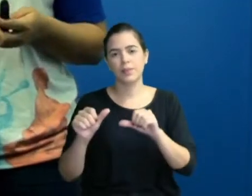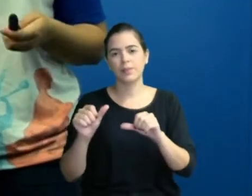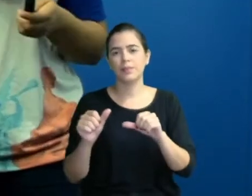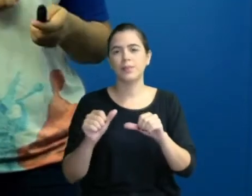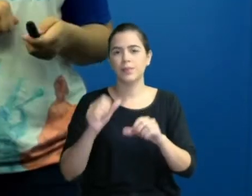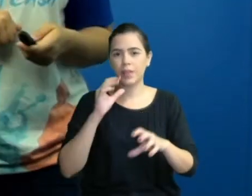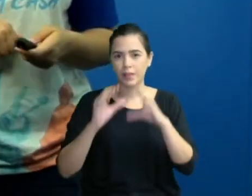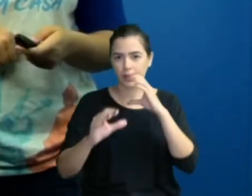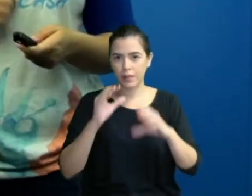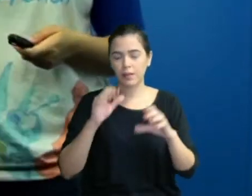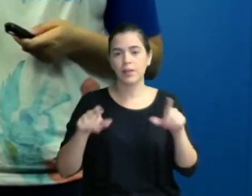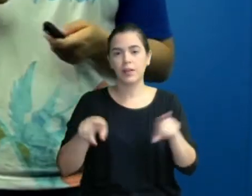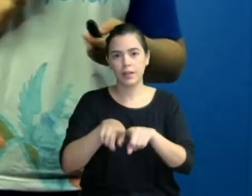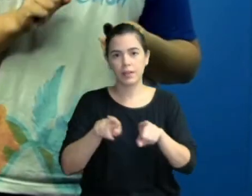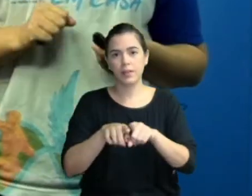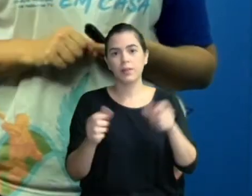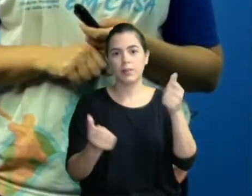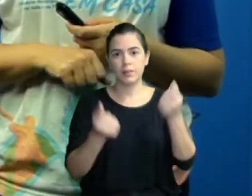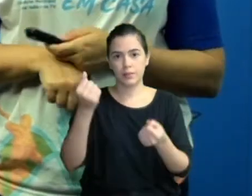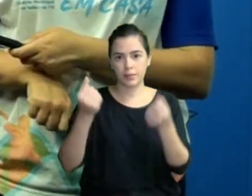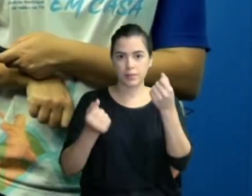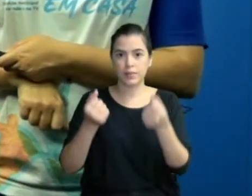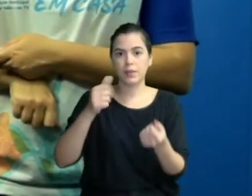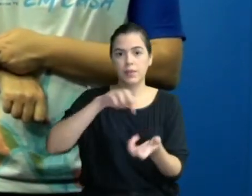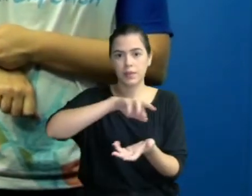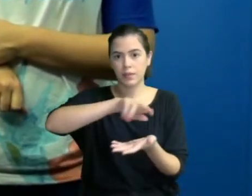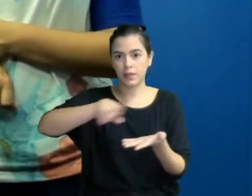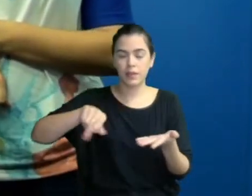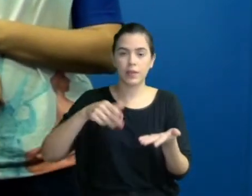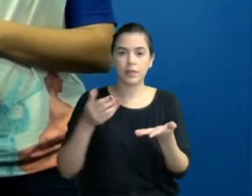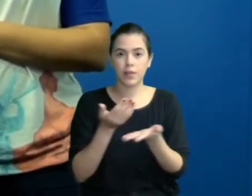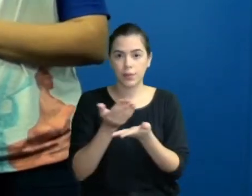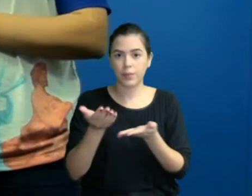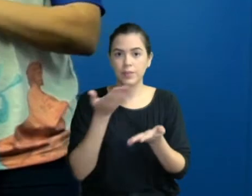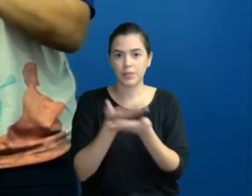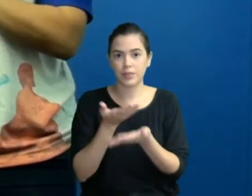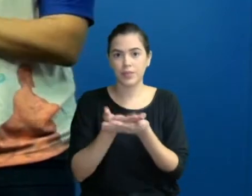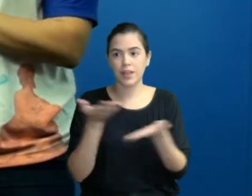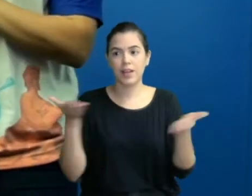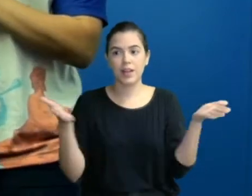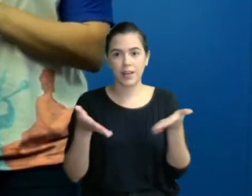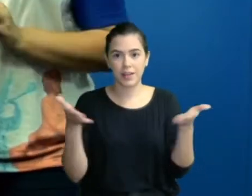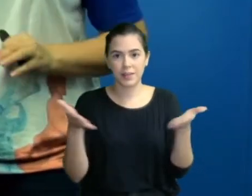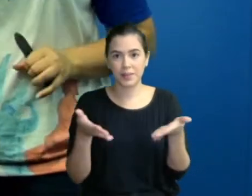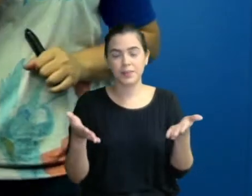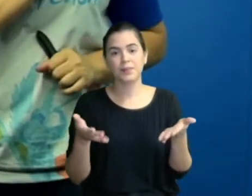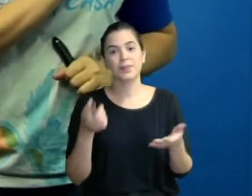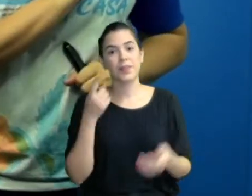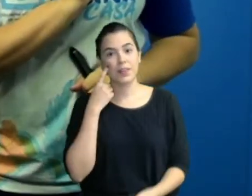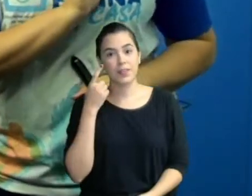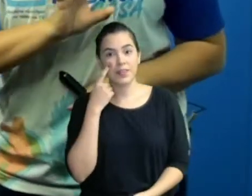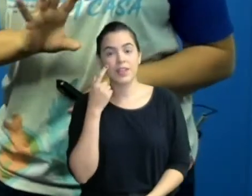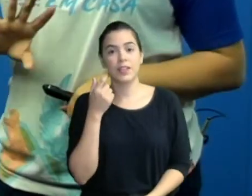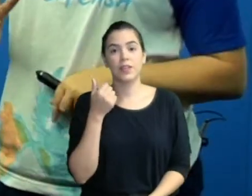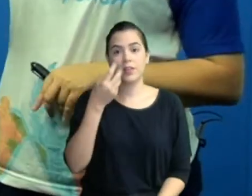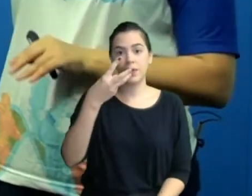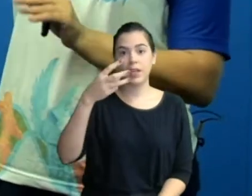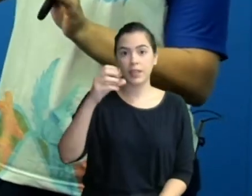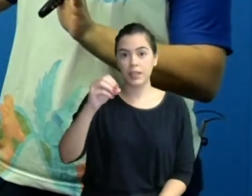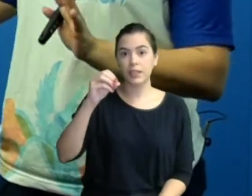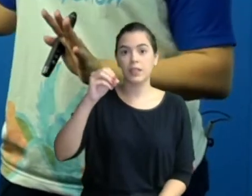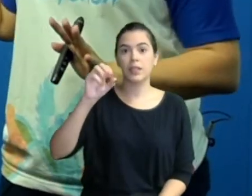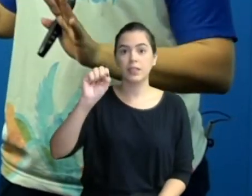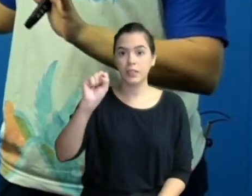e também dos meios de transporte que nós vamos explorar agora, tá bem? Olha, eu vou dar 30 segundos para